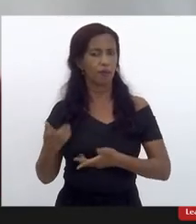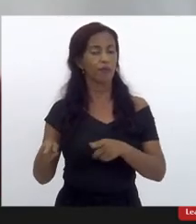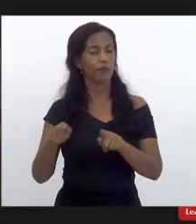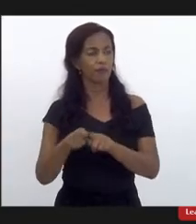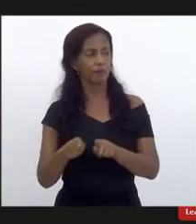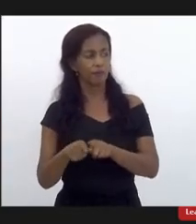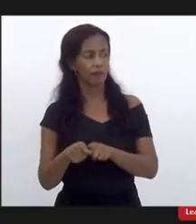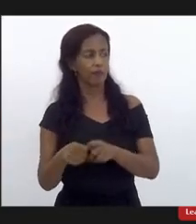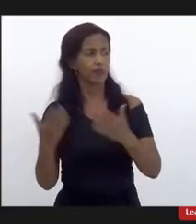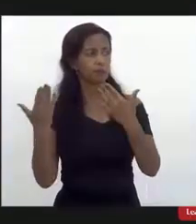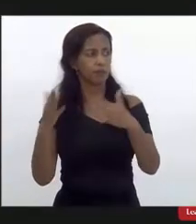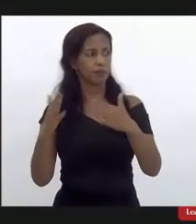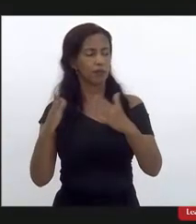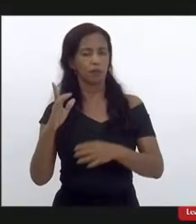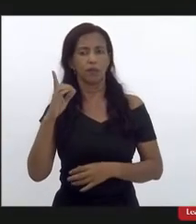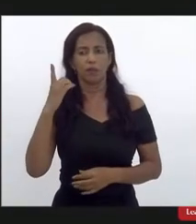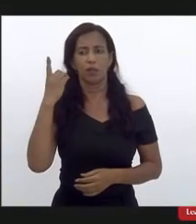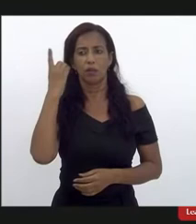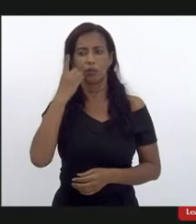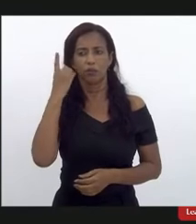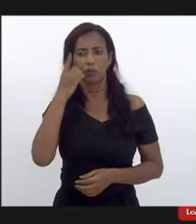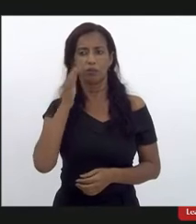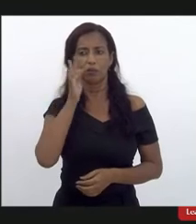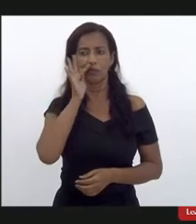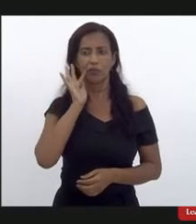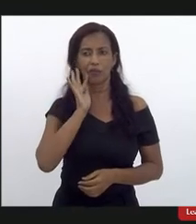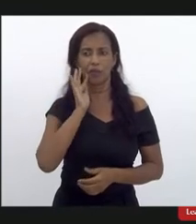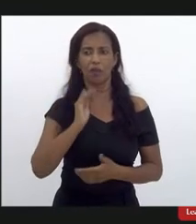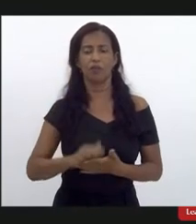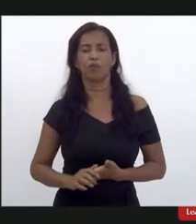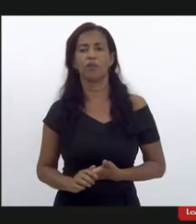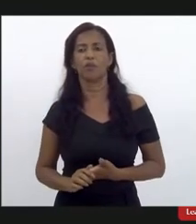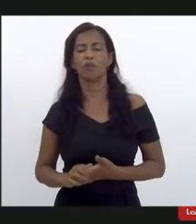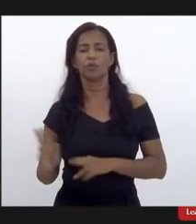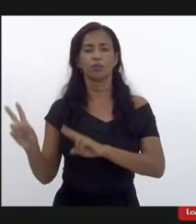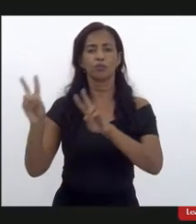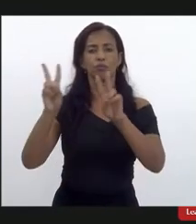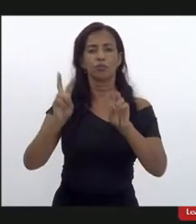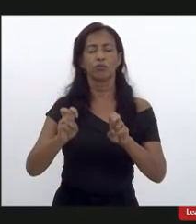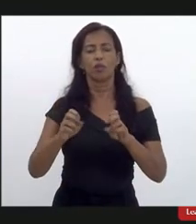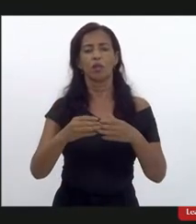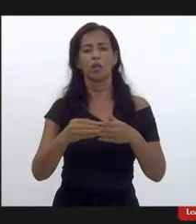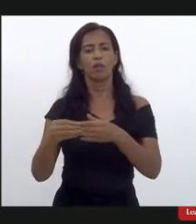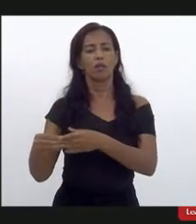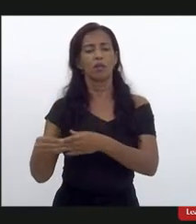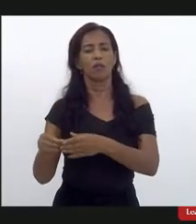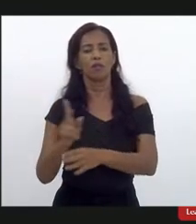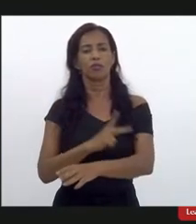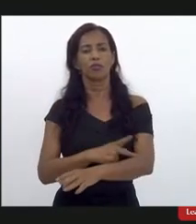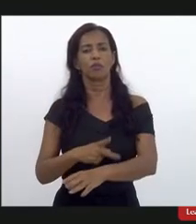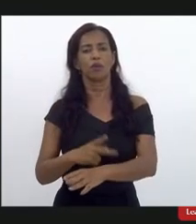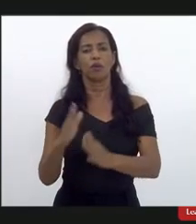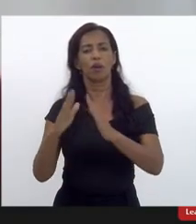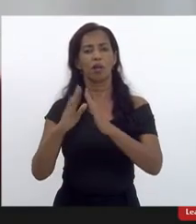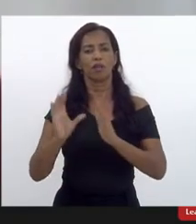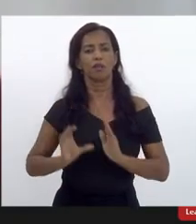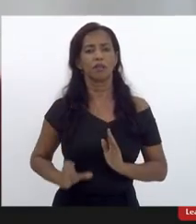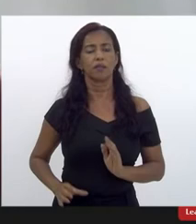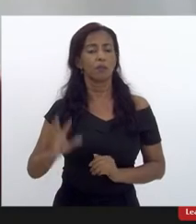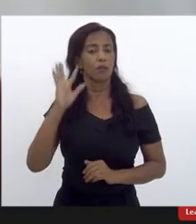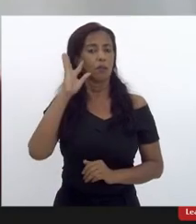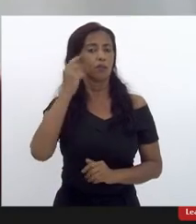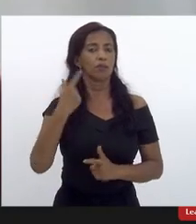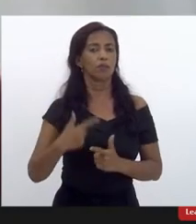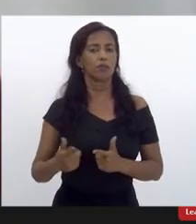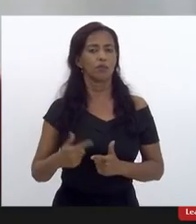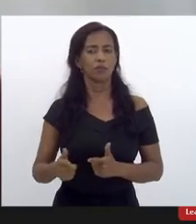também, e parabenizar o deputado Flávio Serafini sobre levar as pedagogas à Casa Civil para resolver essa